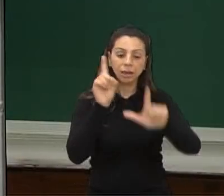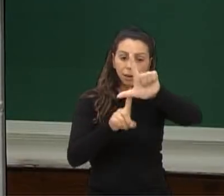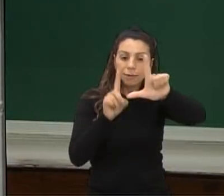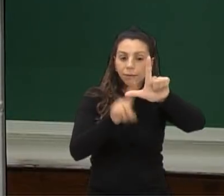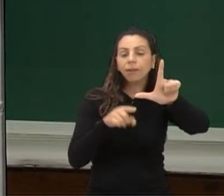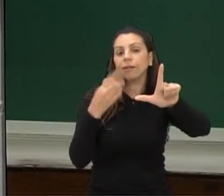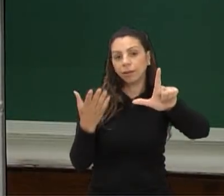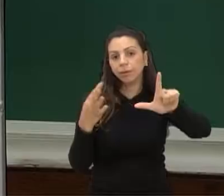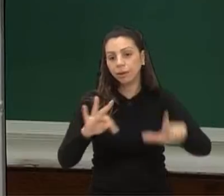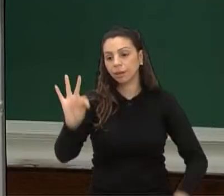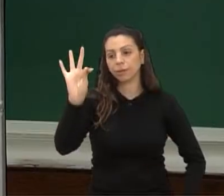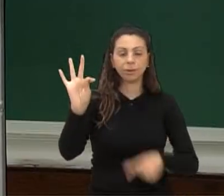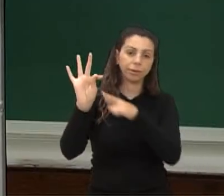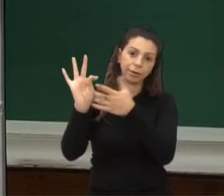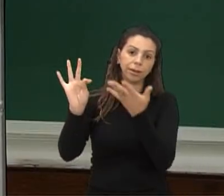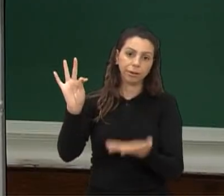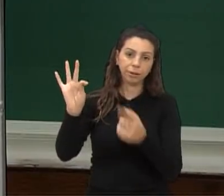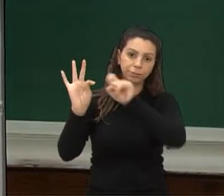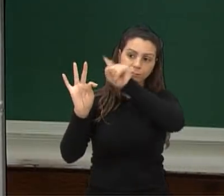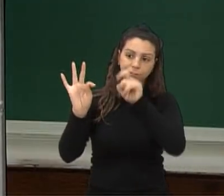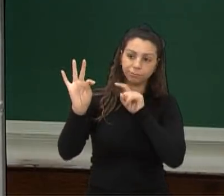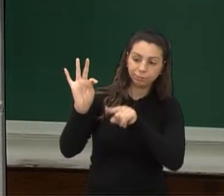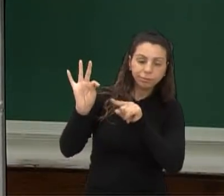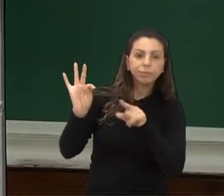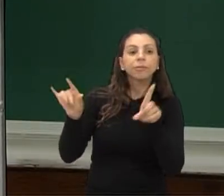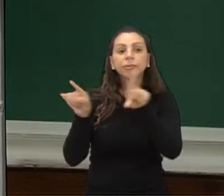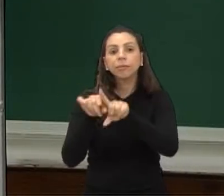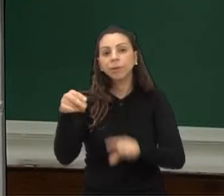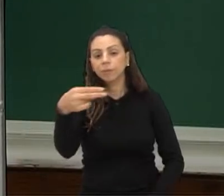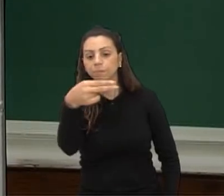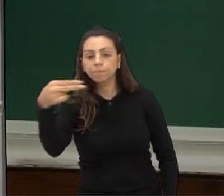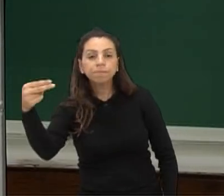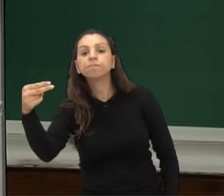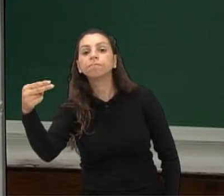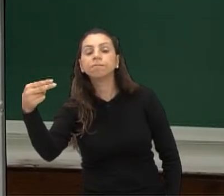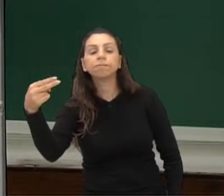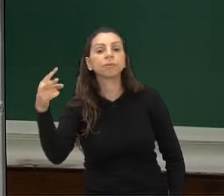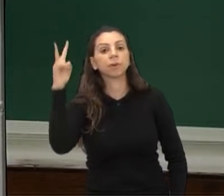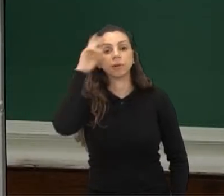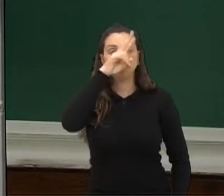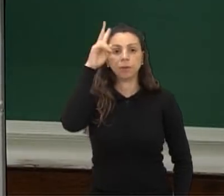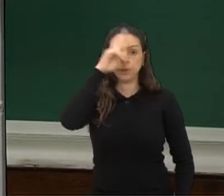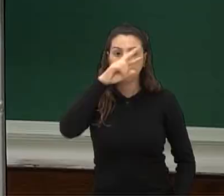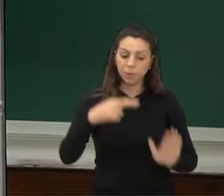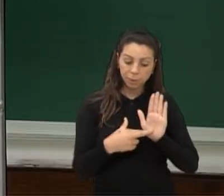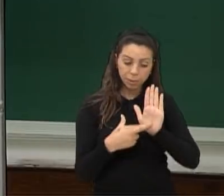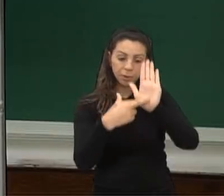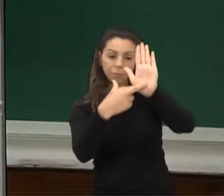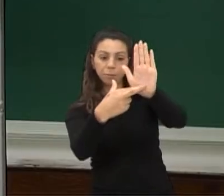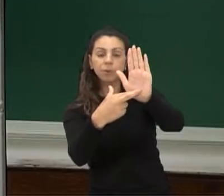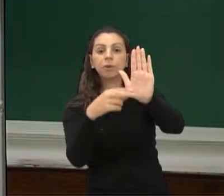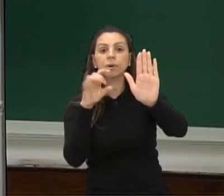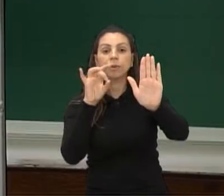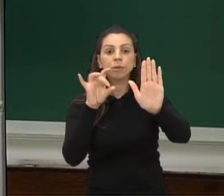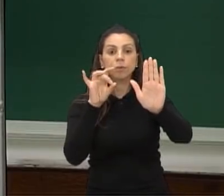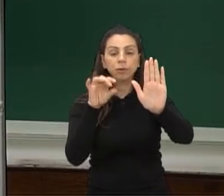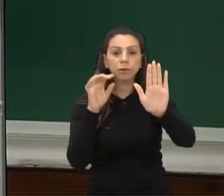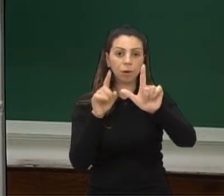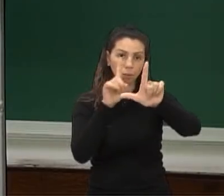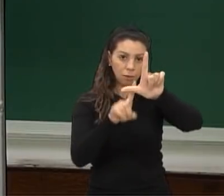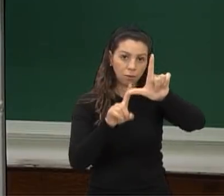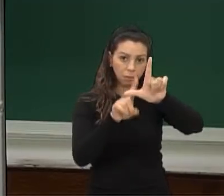de igual para ser uma equação, certo? E a letra D é uma equação, por quê? Porque tem